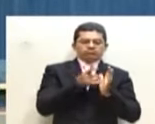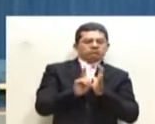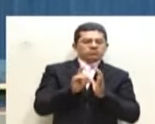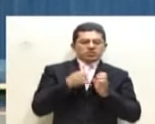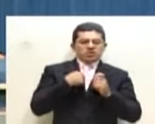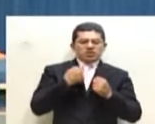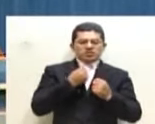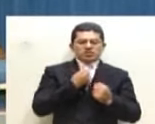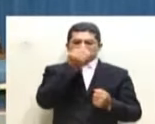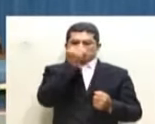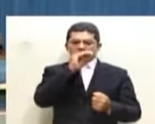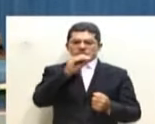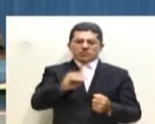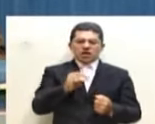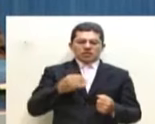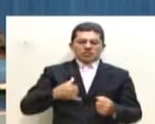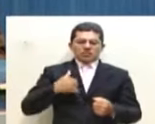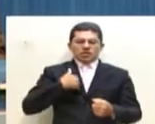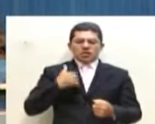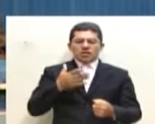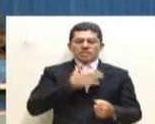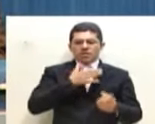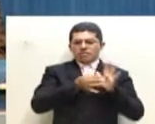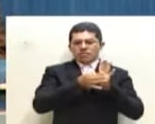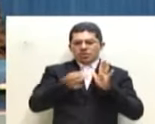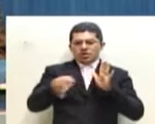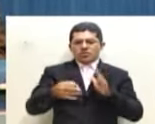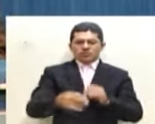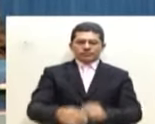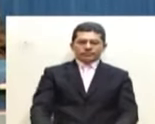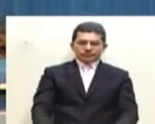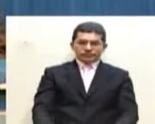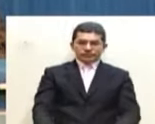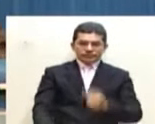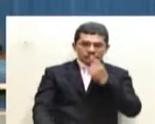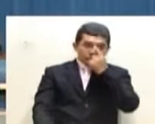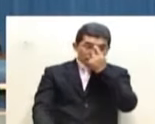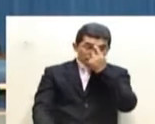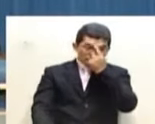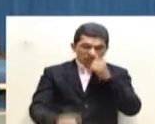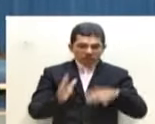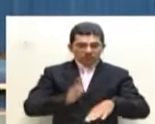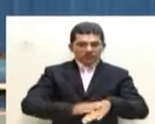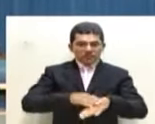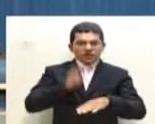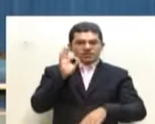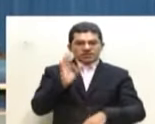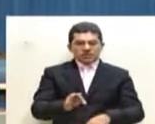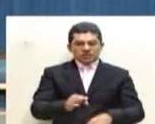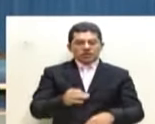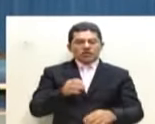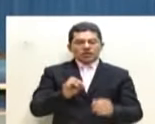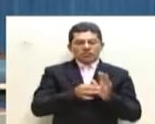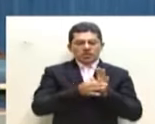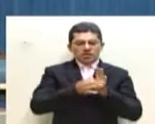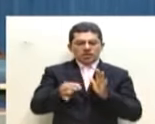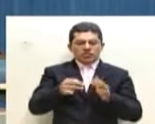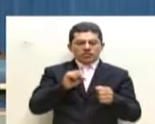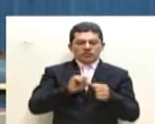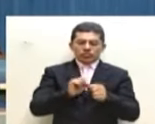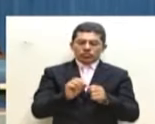me arvorar em achar que a minha opinião é mais importante, mais correta do que a opinião que expressa